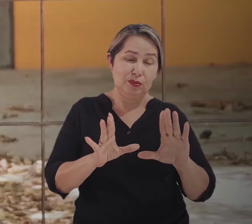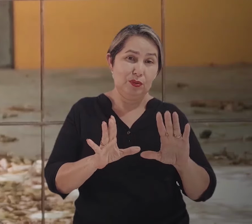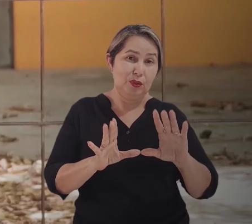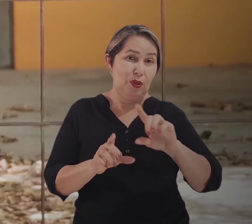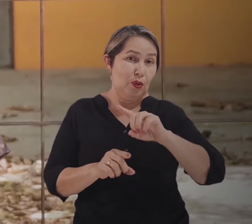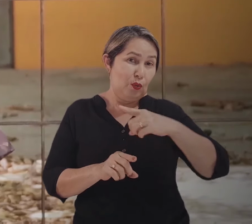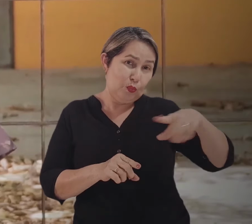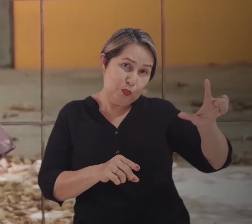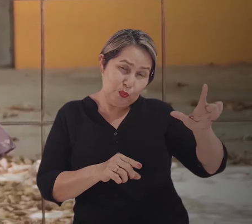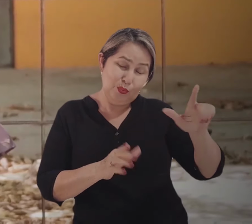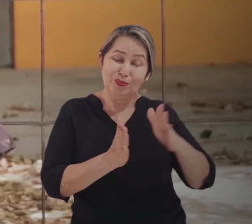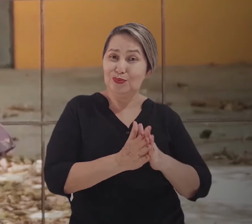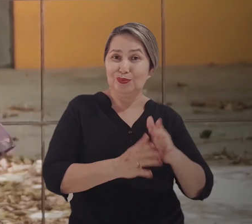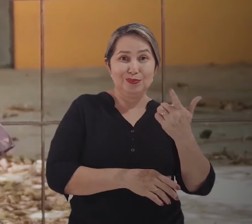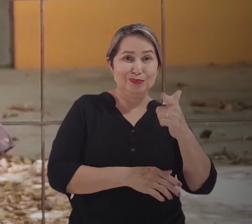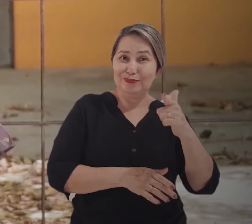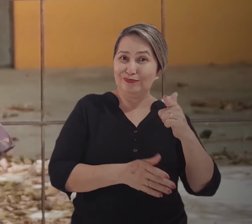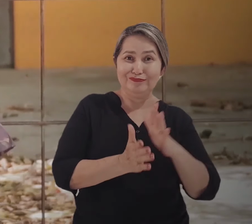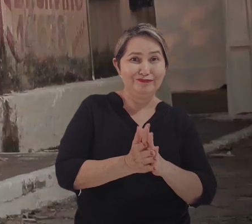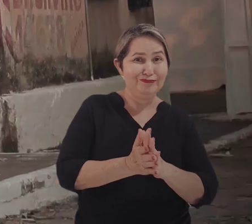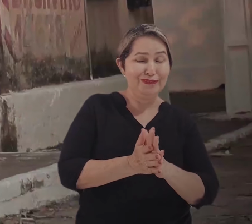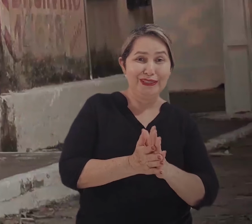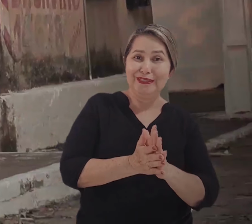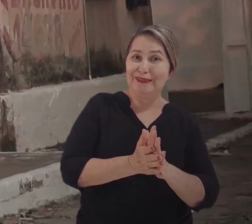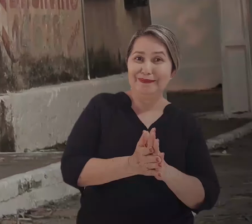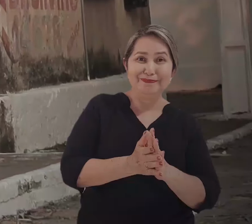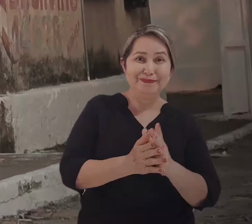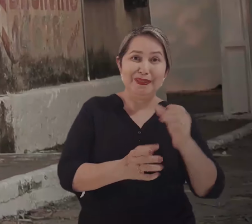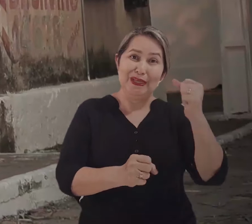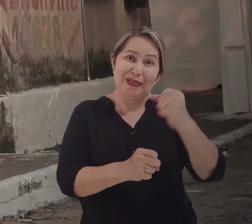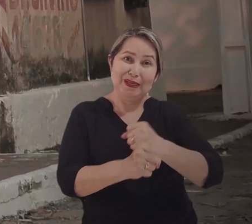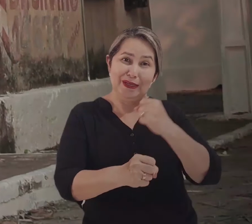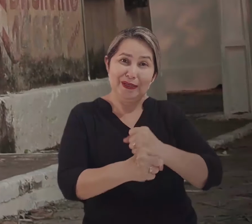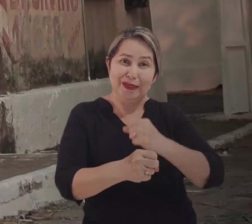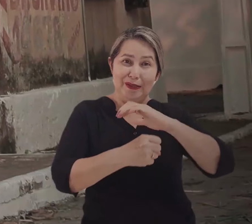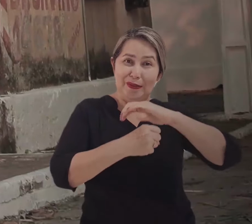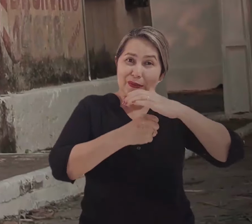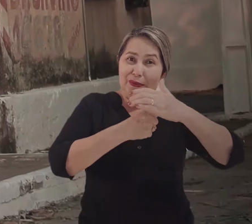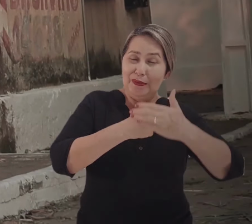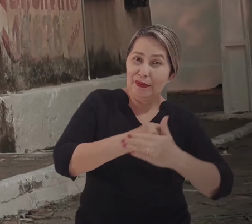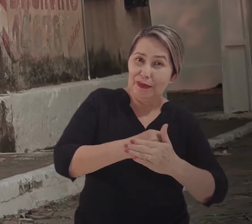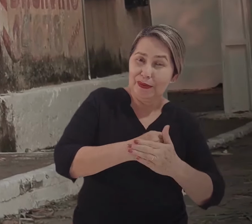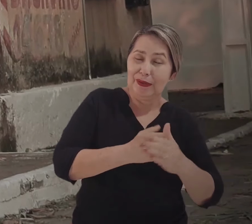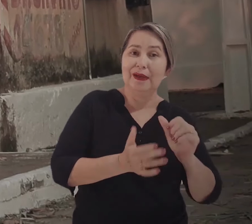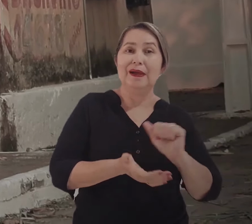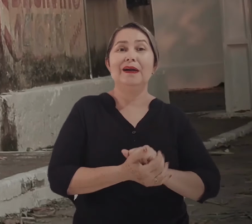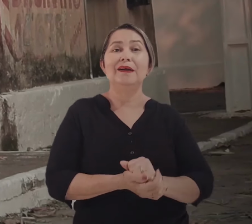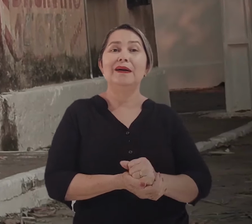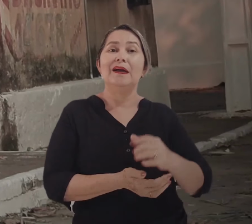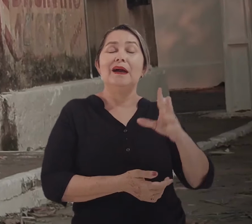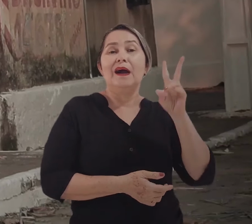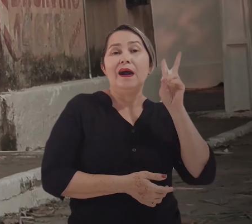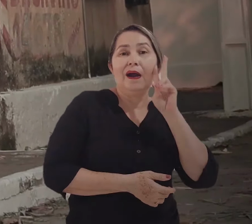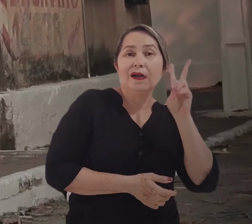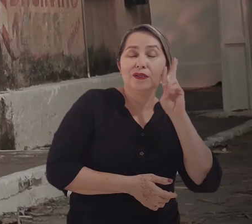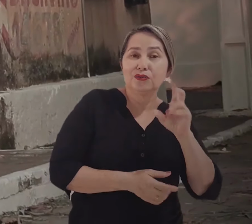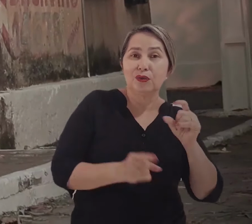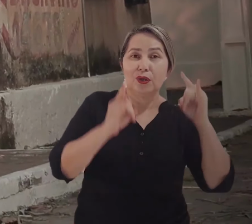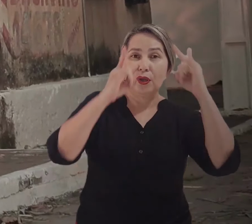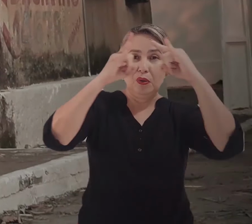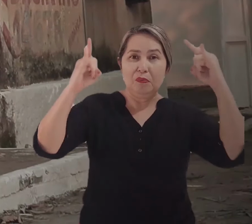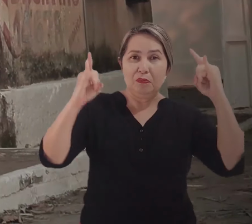com antecedência, para preservar a memória, né? Com os barracões de castanha nenhum, acho que poucos